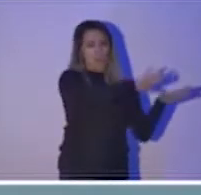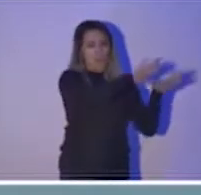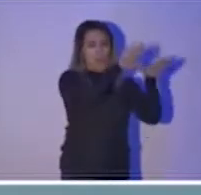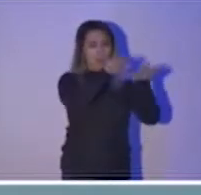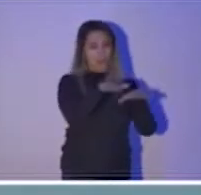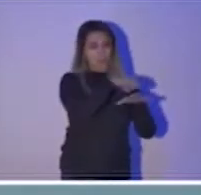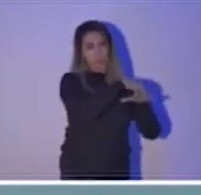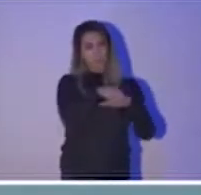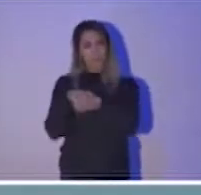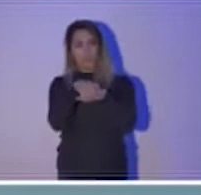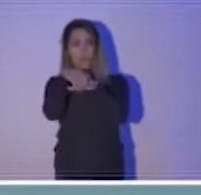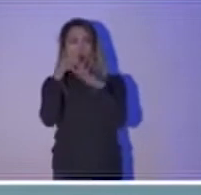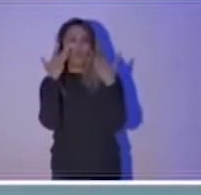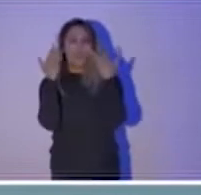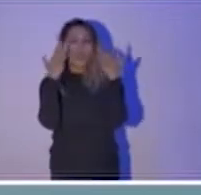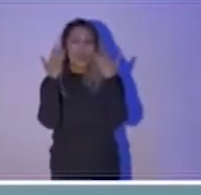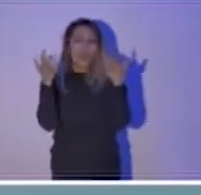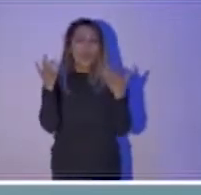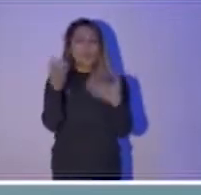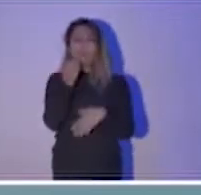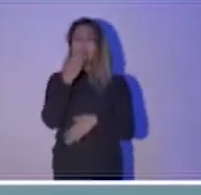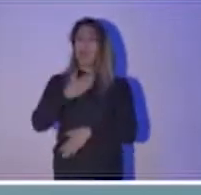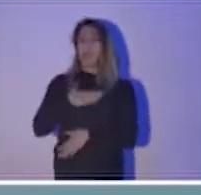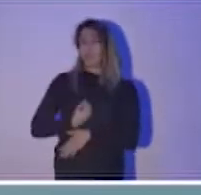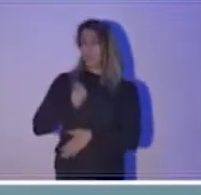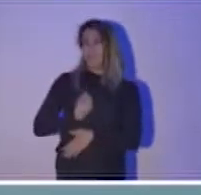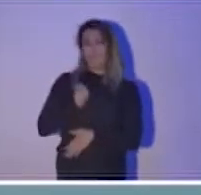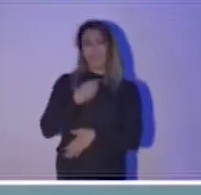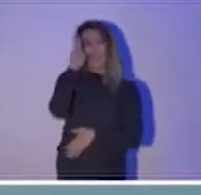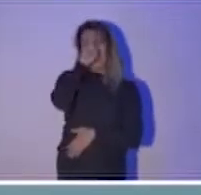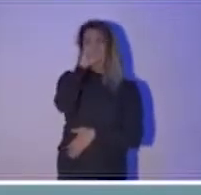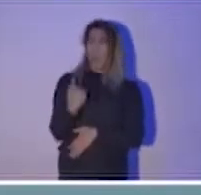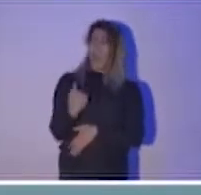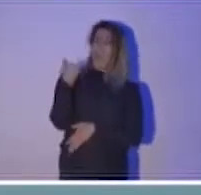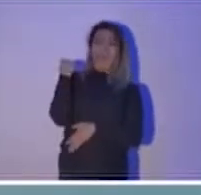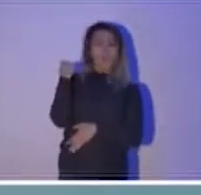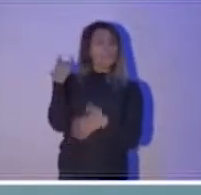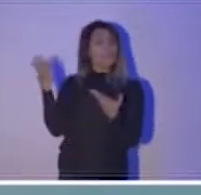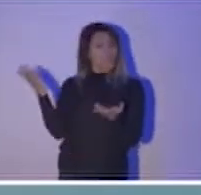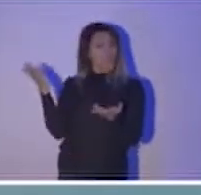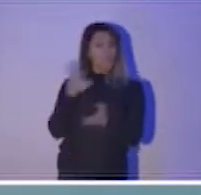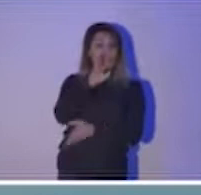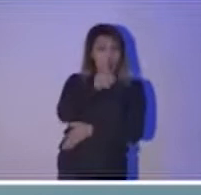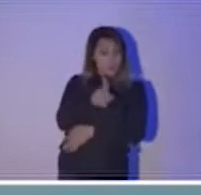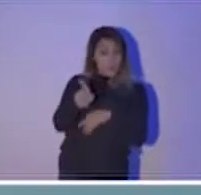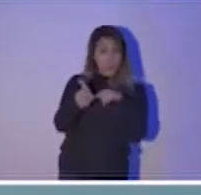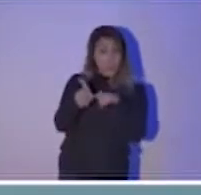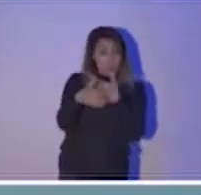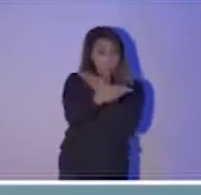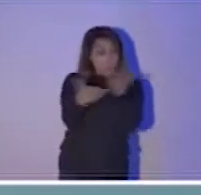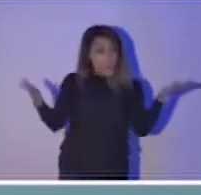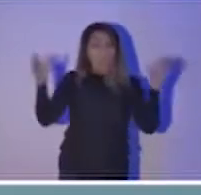fizeram a diferença. Um professor pode mudar a vida de 30 alunos, um professor pode mudar a vida de vários alunos que passem